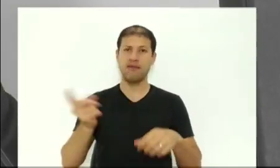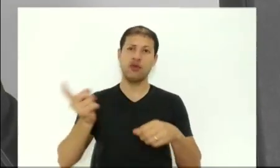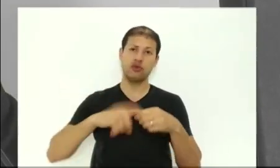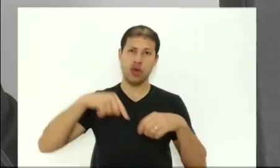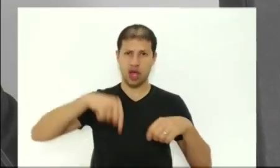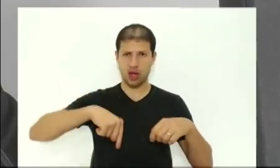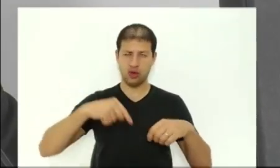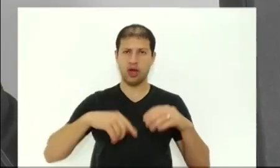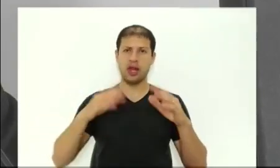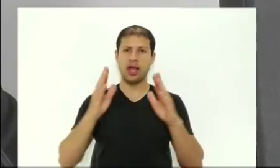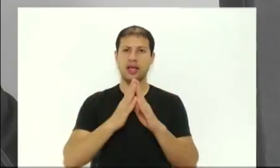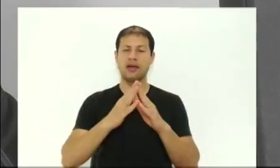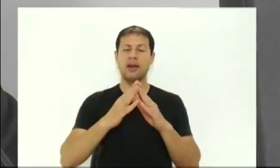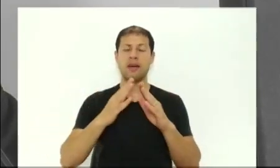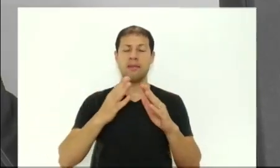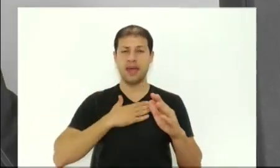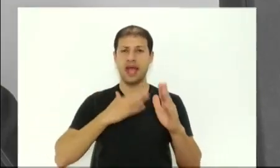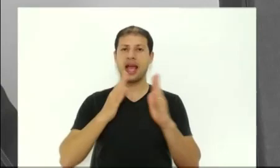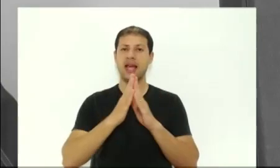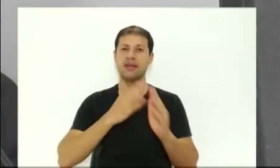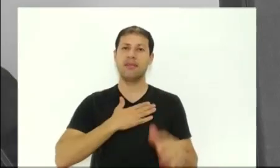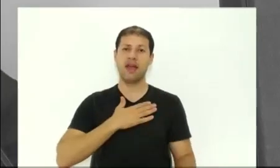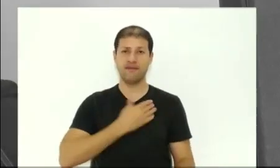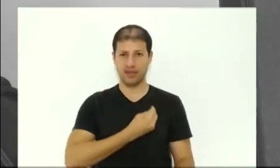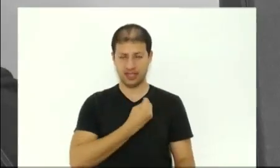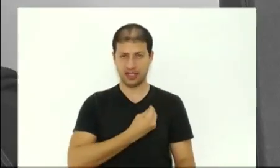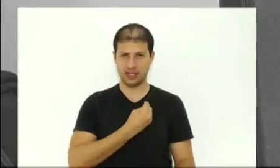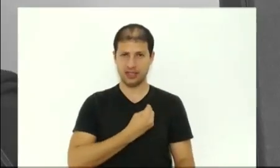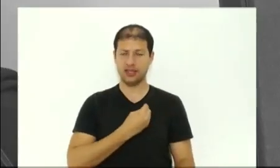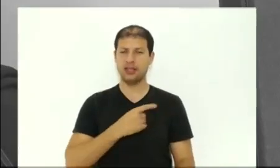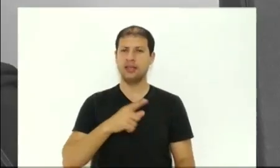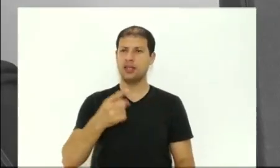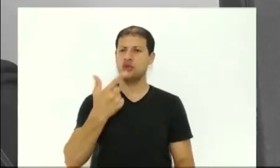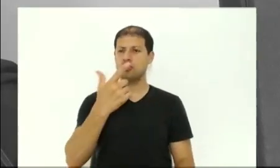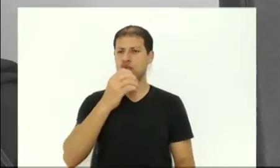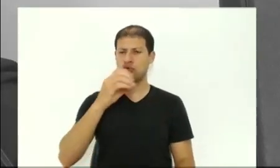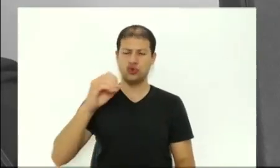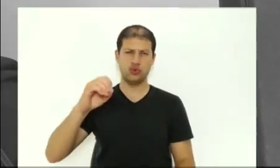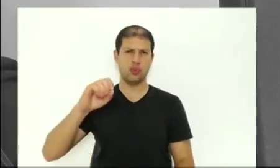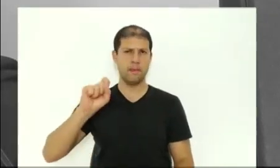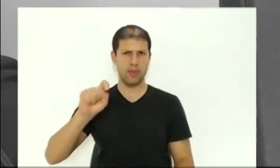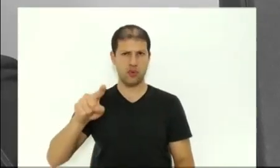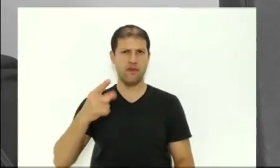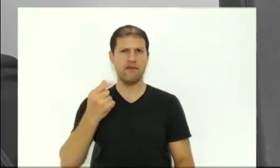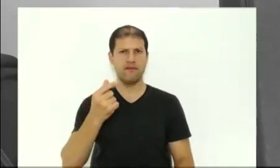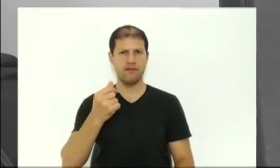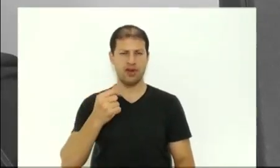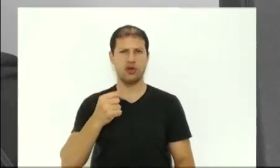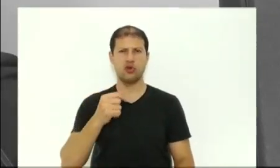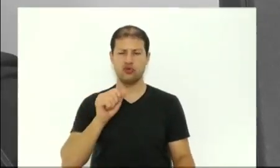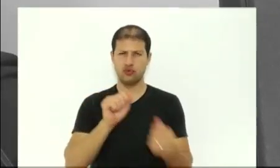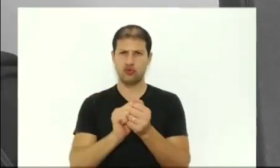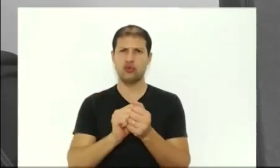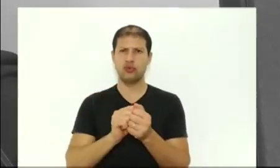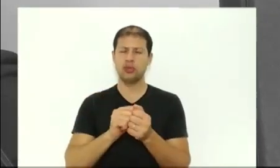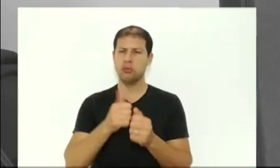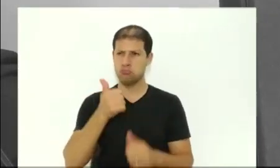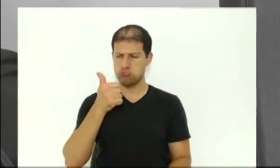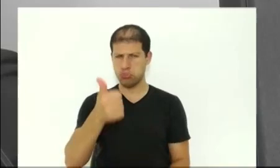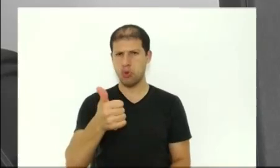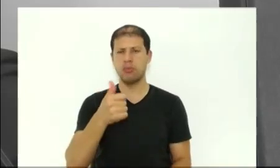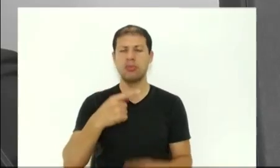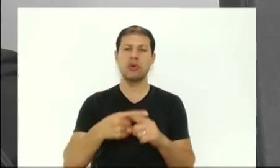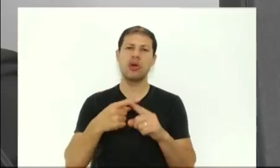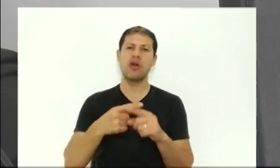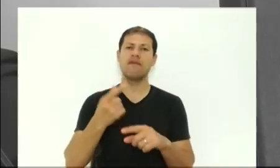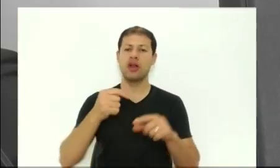Vida, os valores consignados, 200 mil, estão sendo mais do que suficientes, pois é sobre o valor do